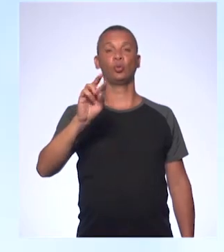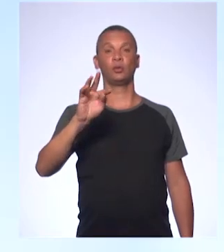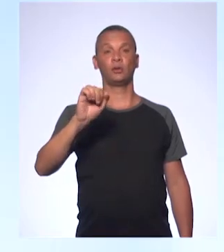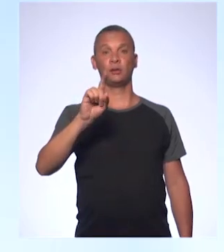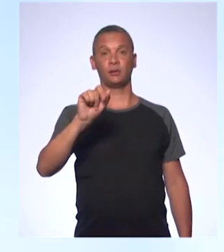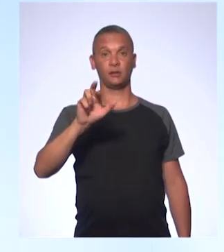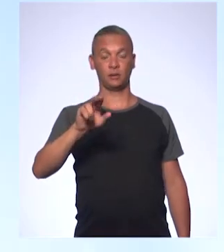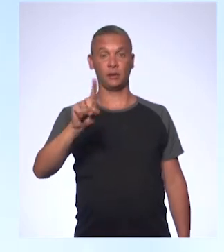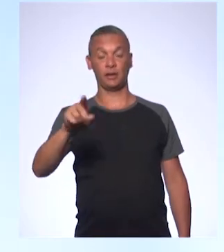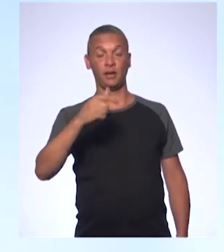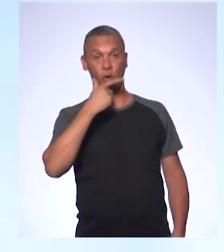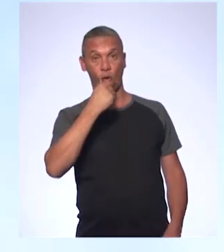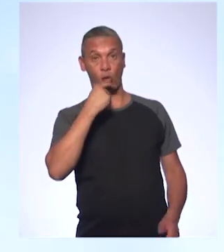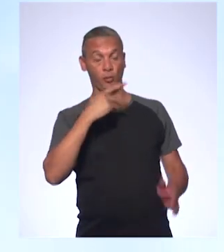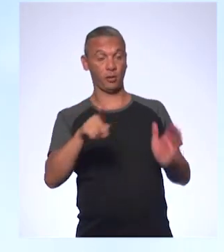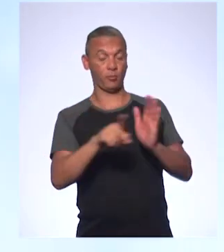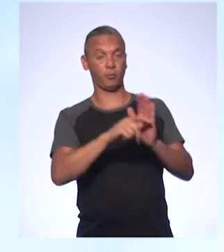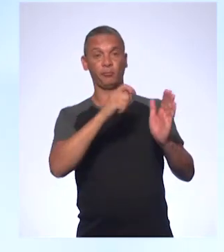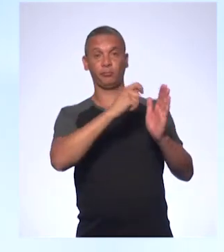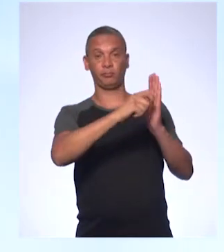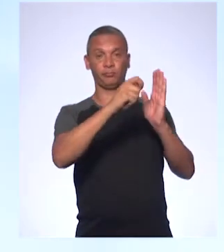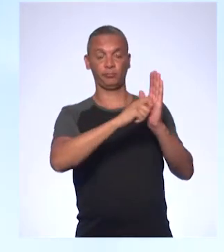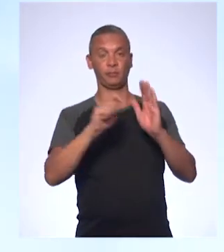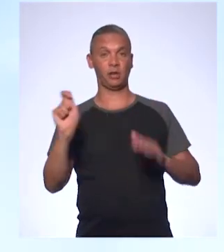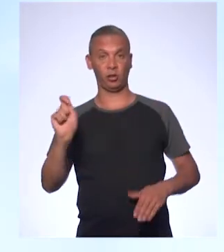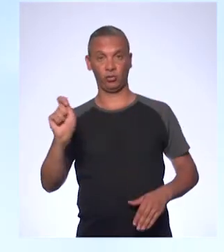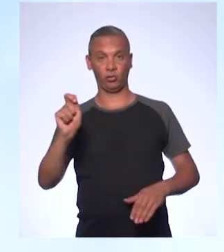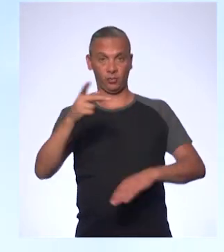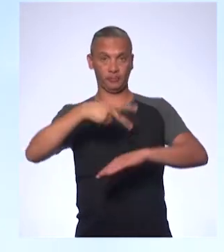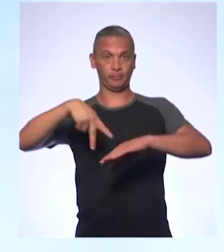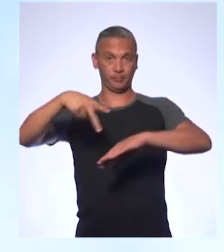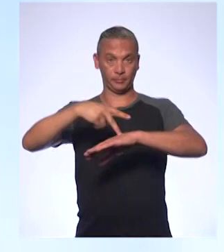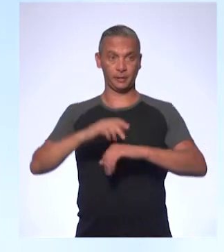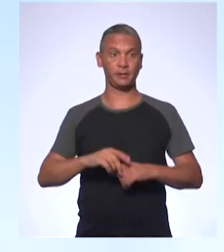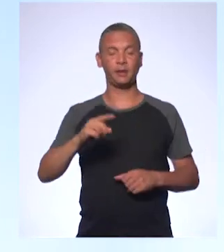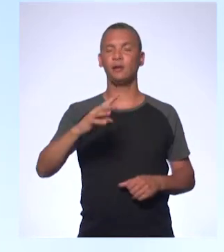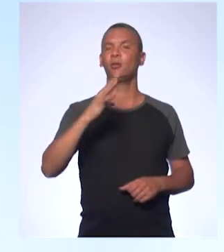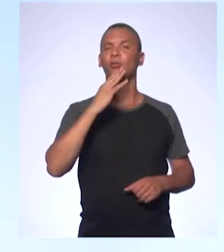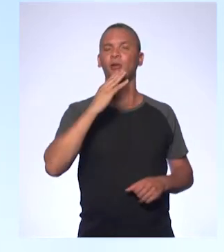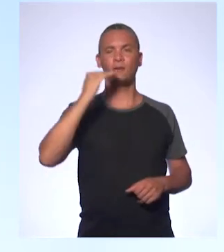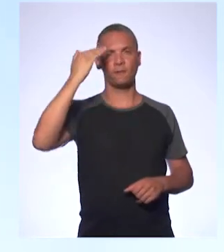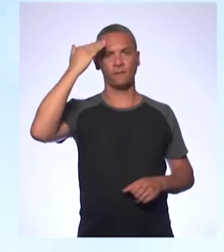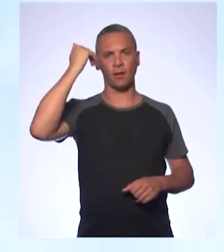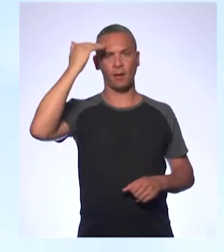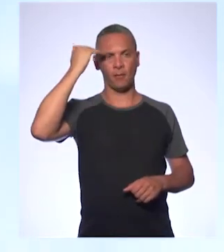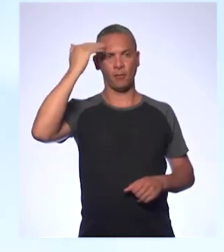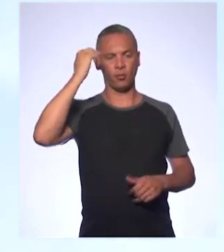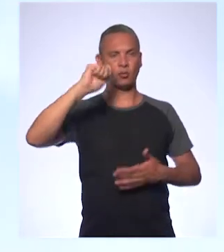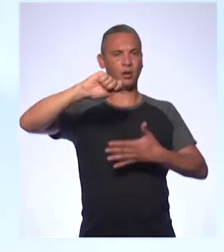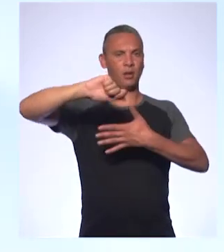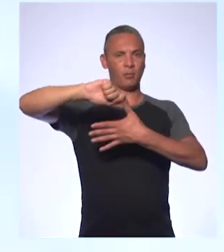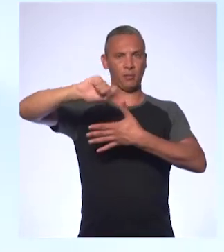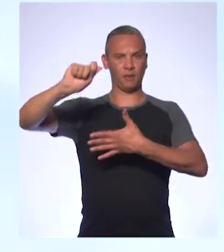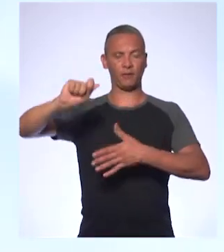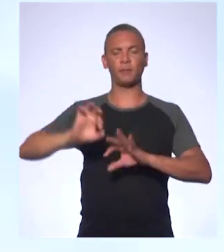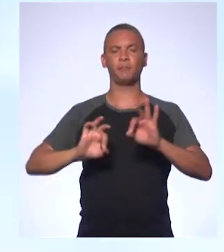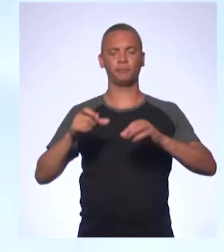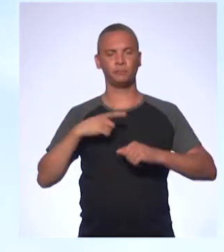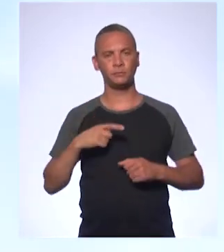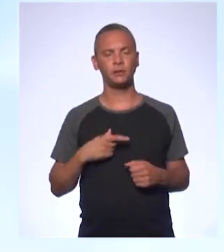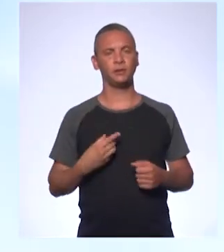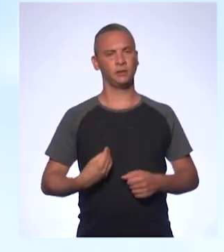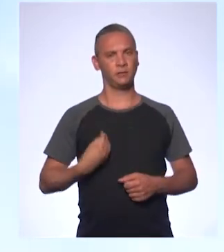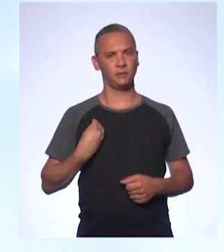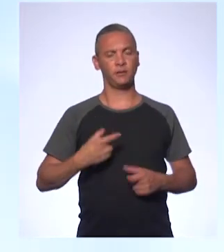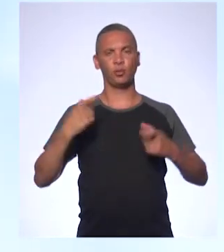escritor argentino, né? Ele é um dos mais conhecidos aqui da América Latina e viveu